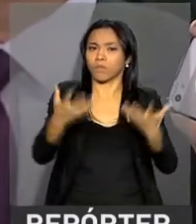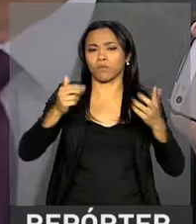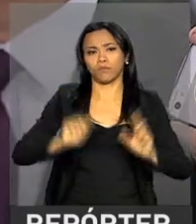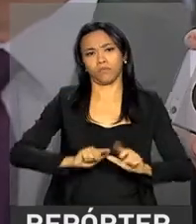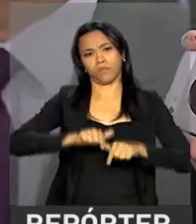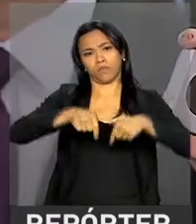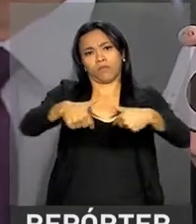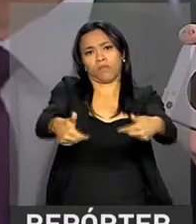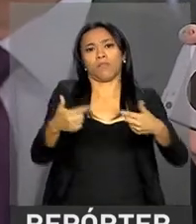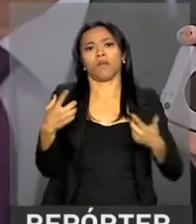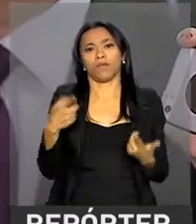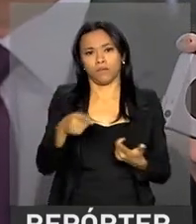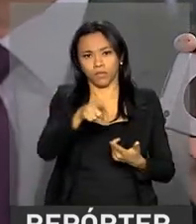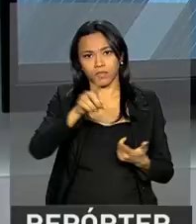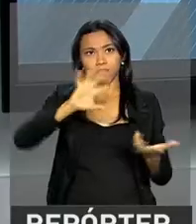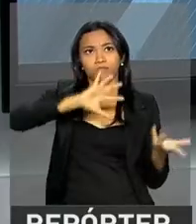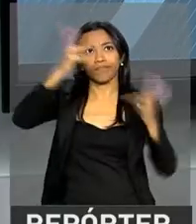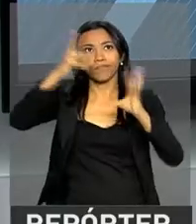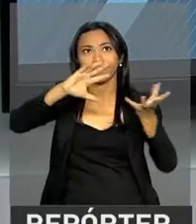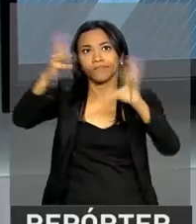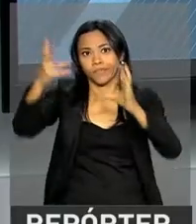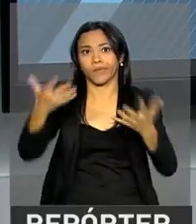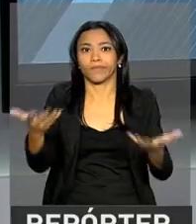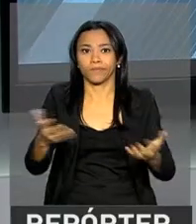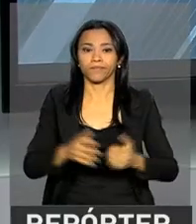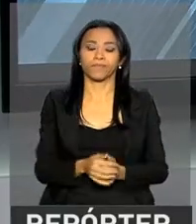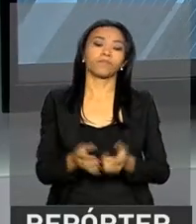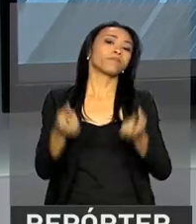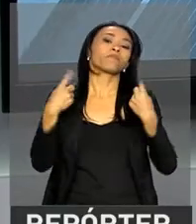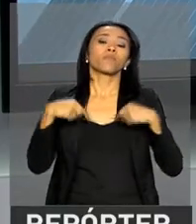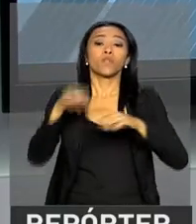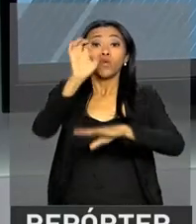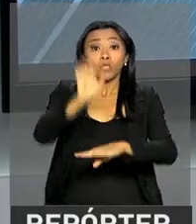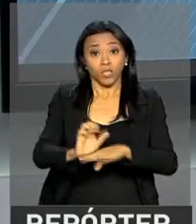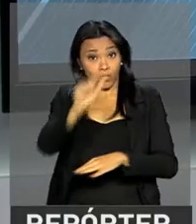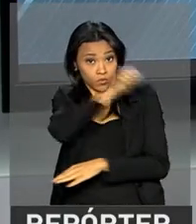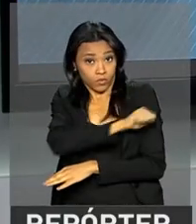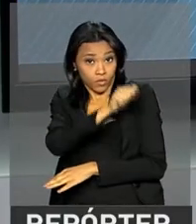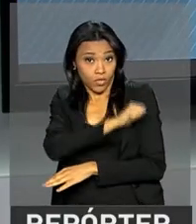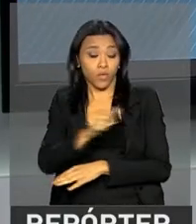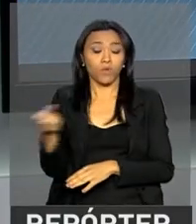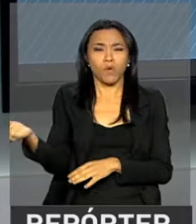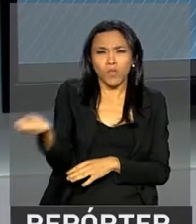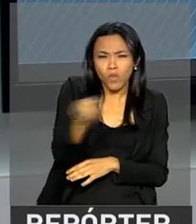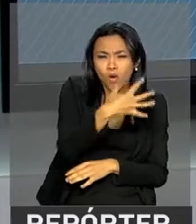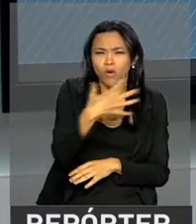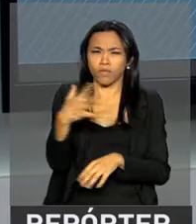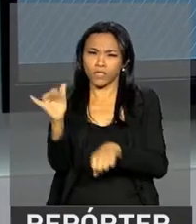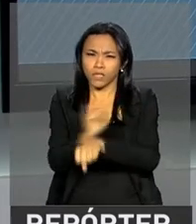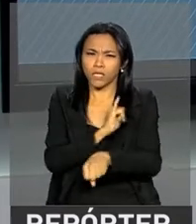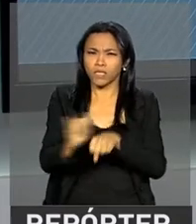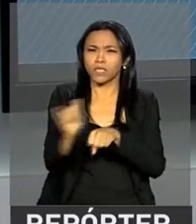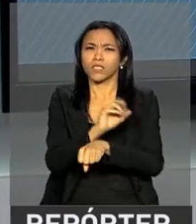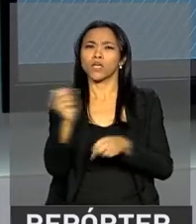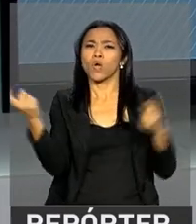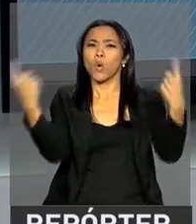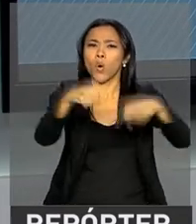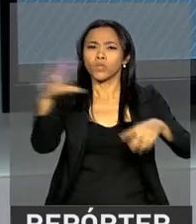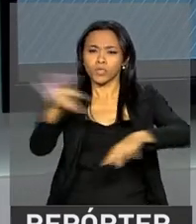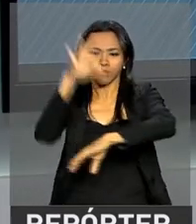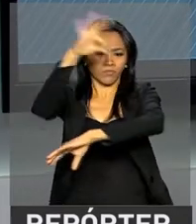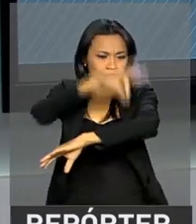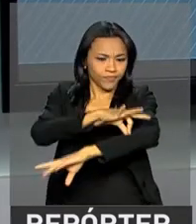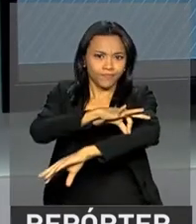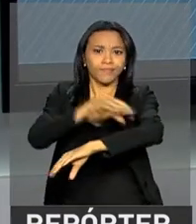a destes eventos climáticos o rio de janeiro ganhou uma nova arma no combate à dengue zico se cunha